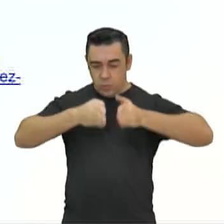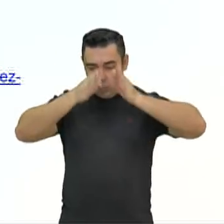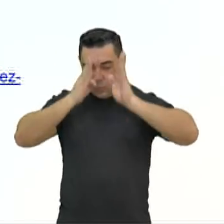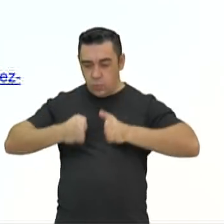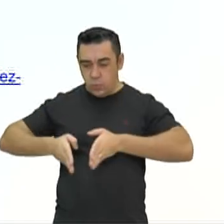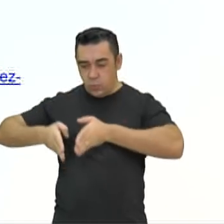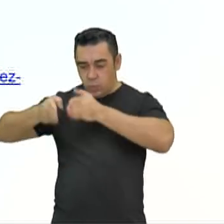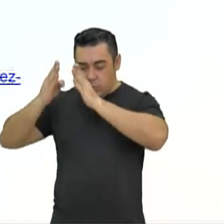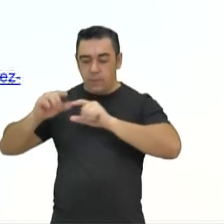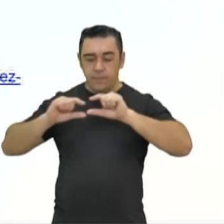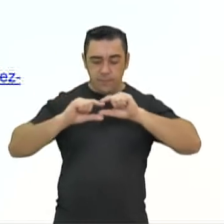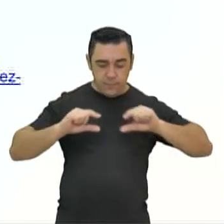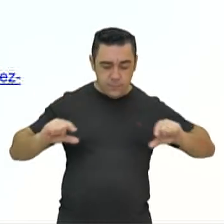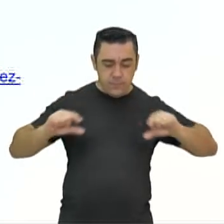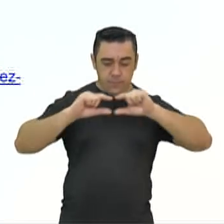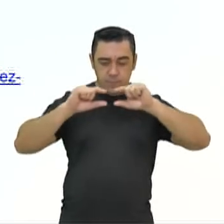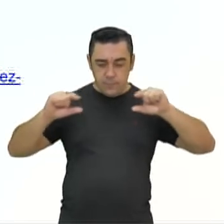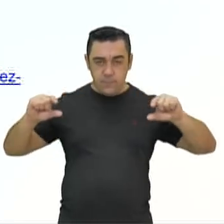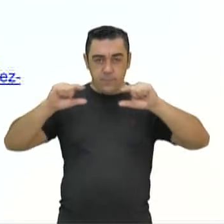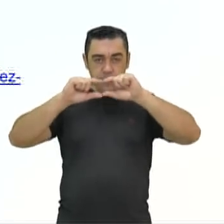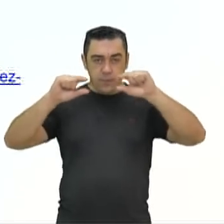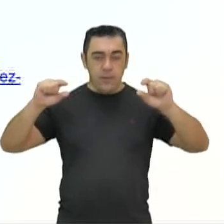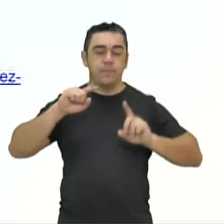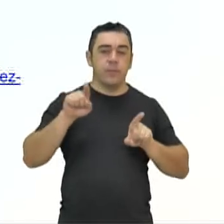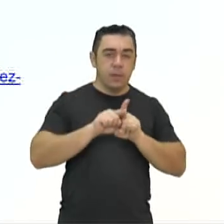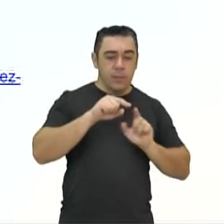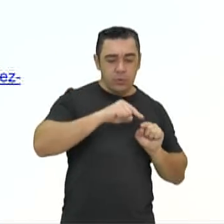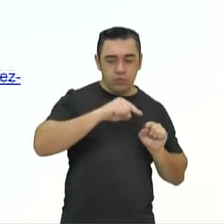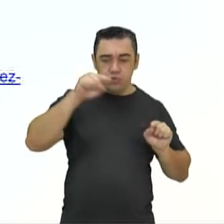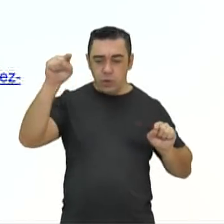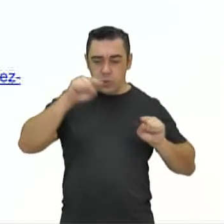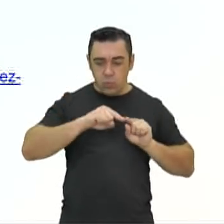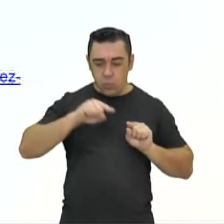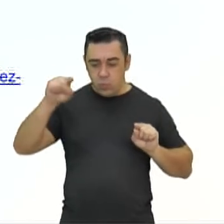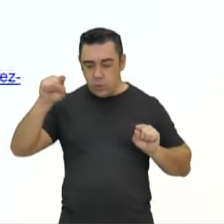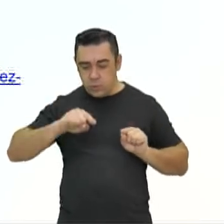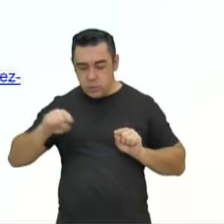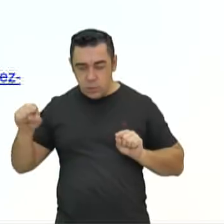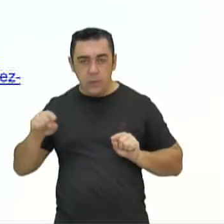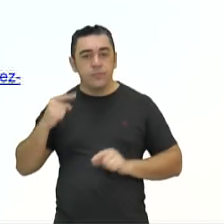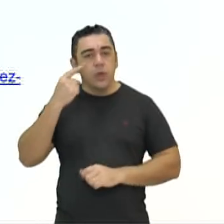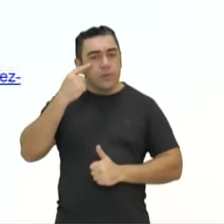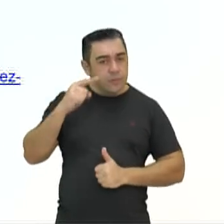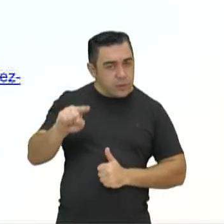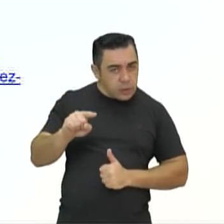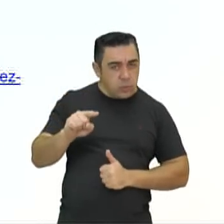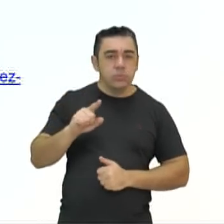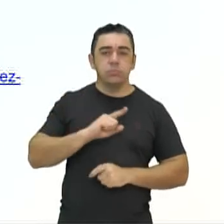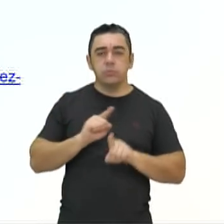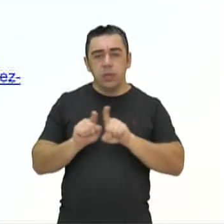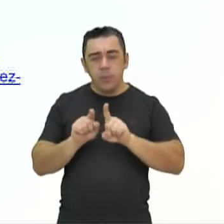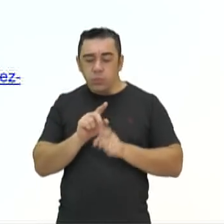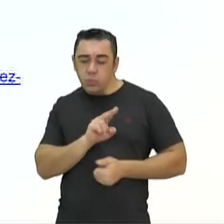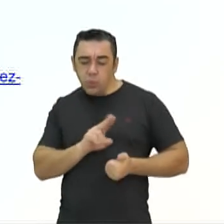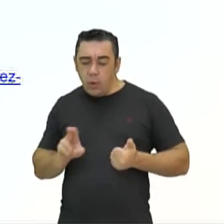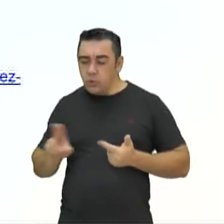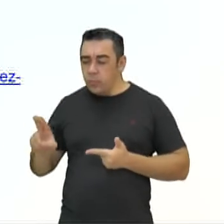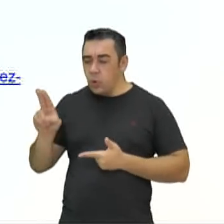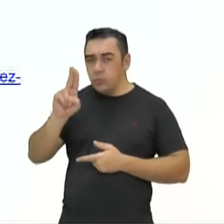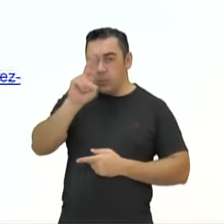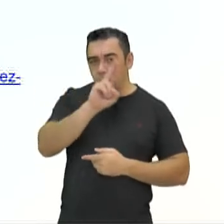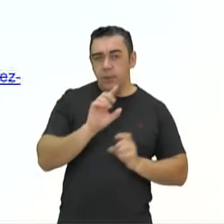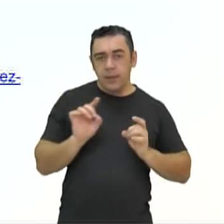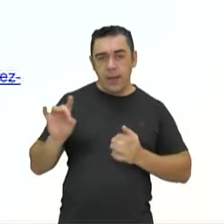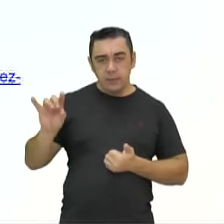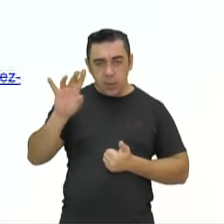fileiras, as diagonais. Então a gente viu cada uma delas, numeramos, contamos, então foi algo assim bem dinâmico